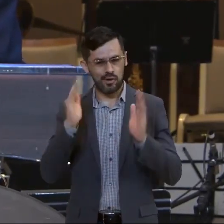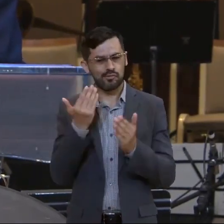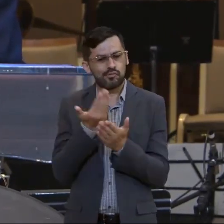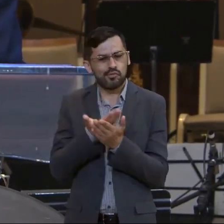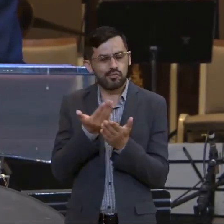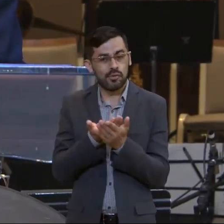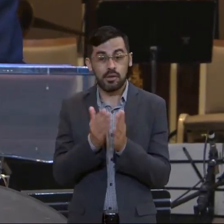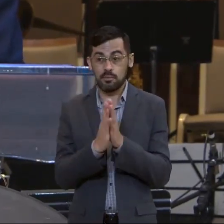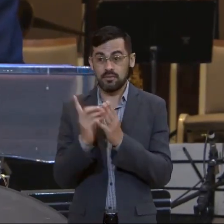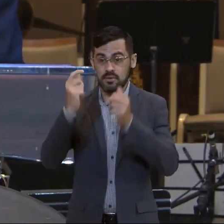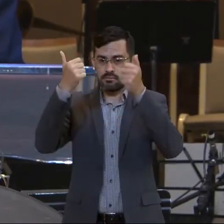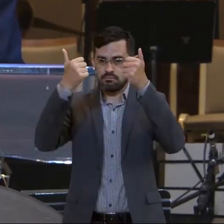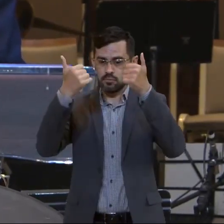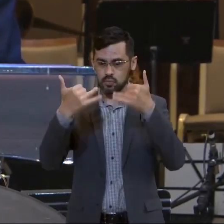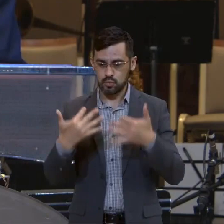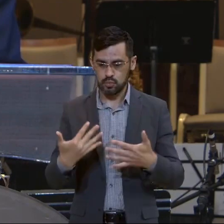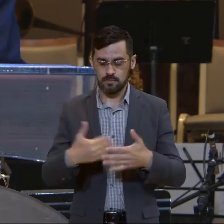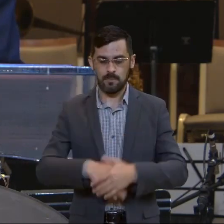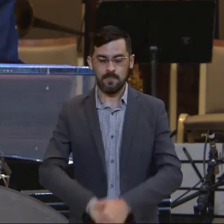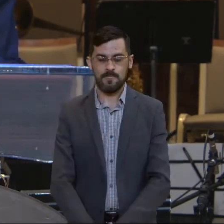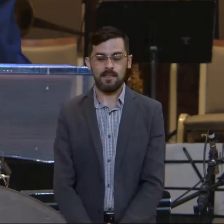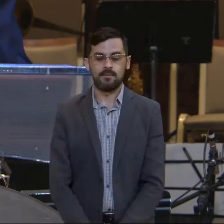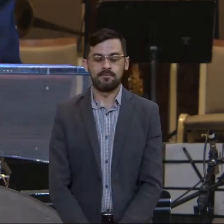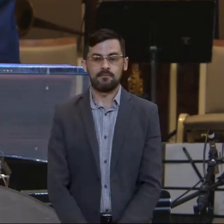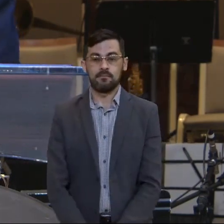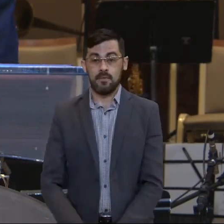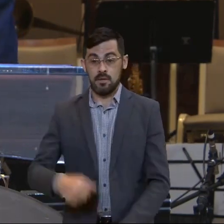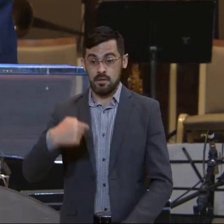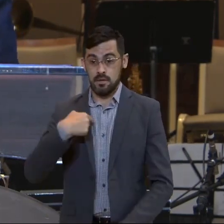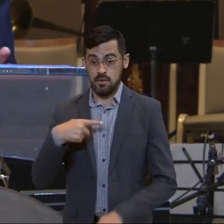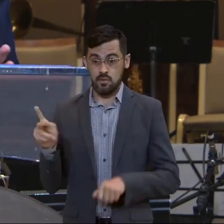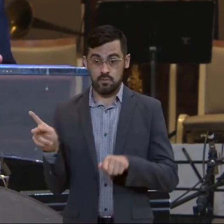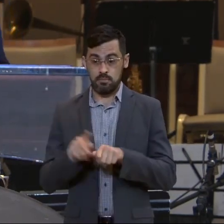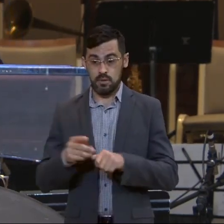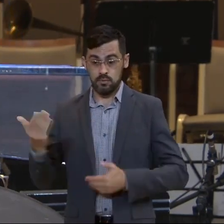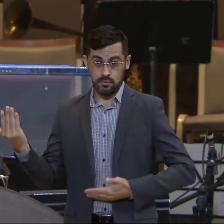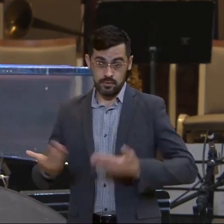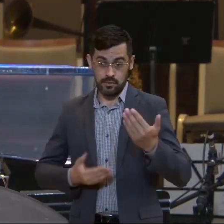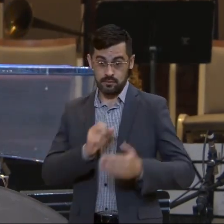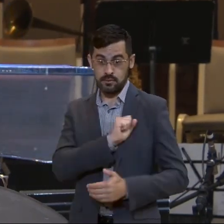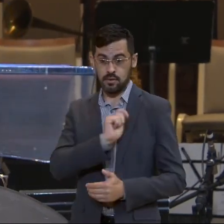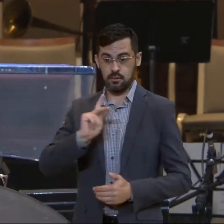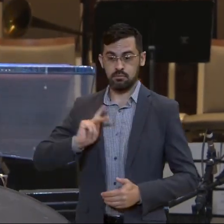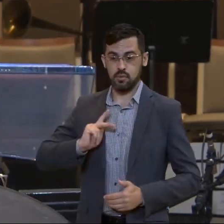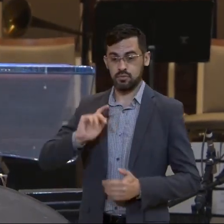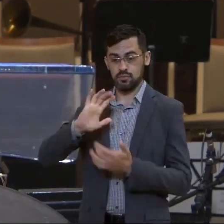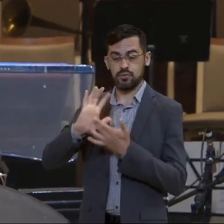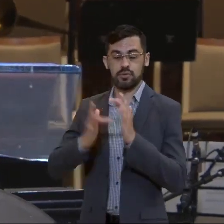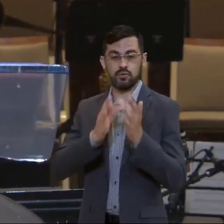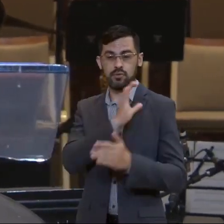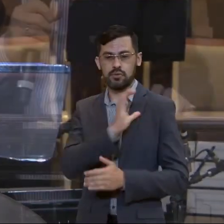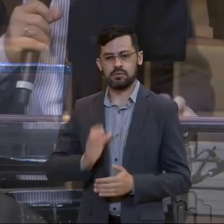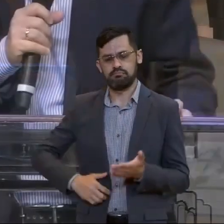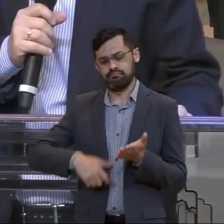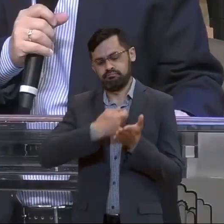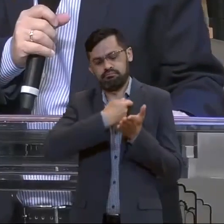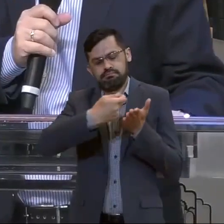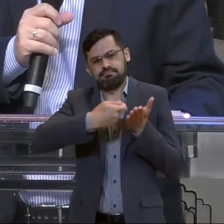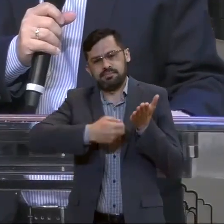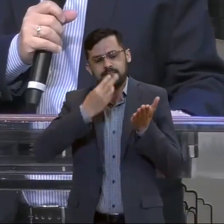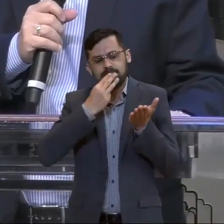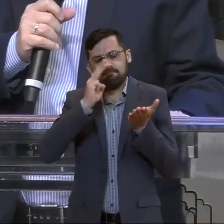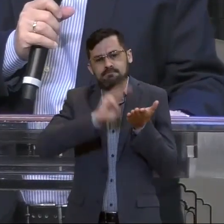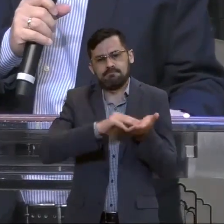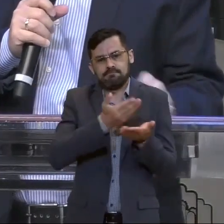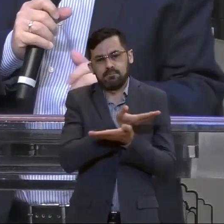a palavra do Senhor diz assim: Eu, Simão Pedro, servo e apóstolo de Jesus Cristo, escrevo essa carta a